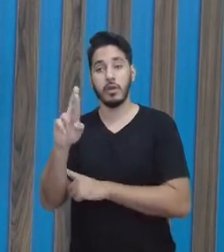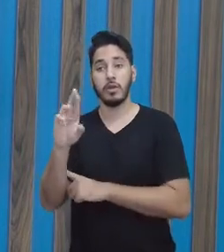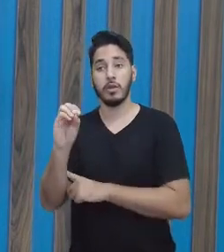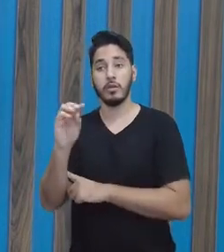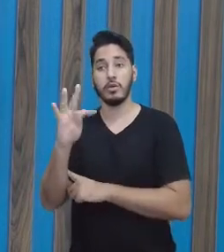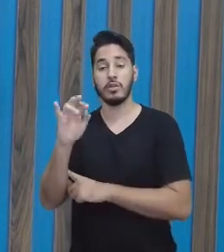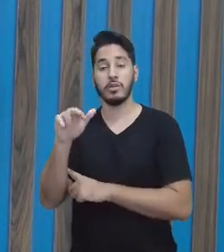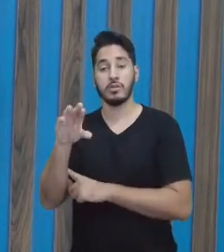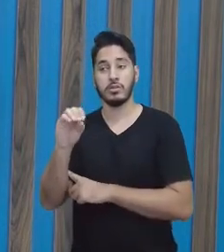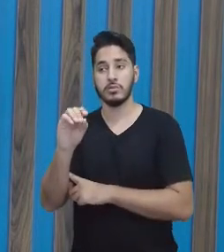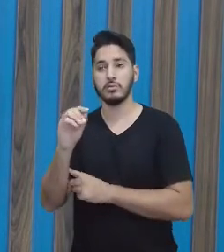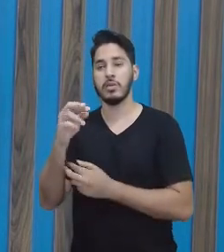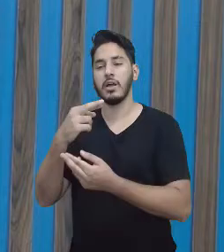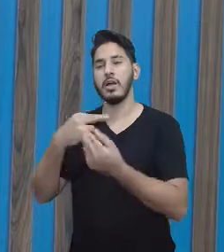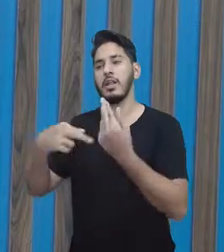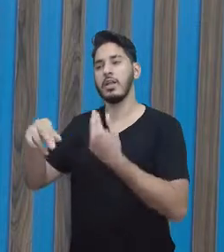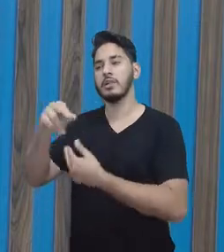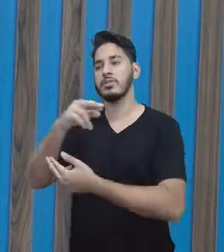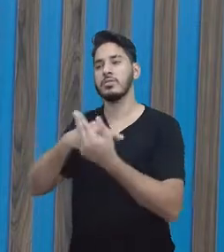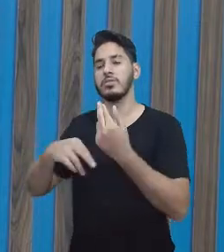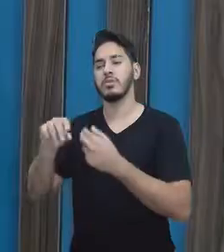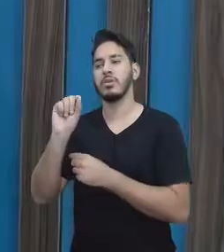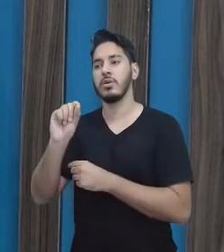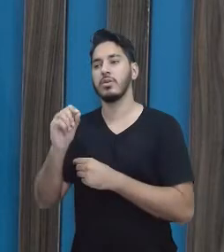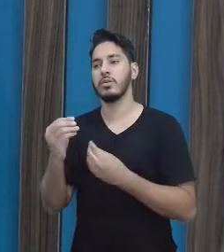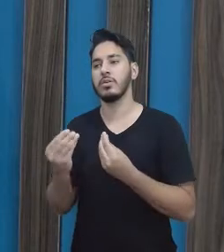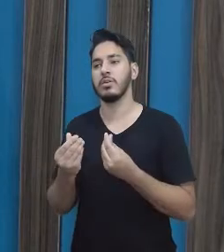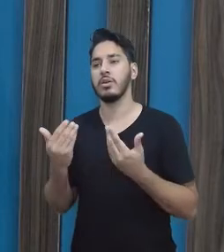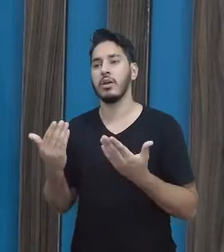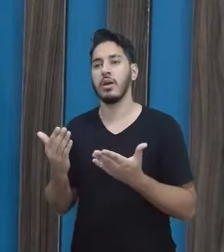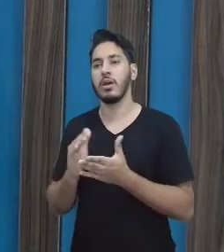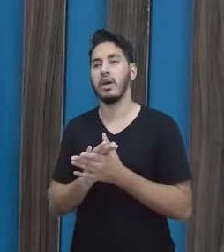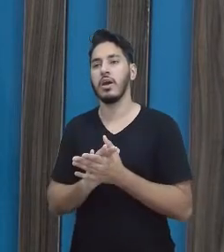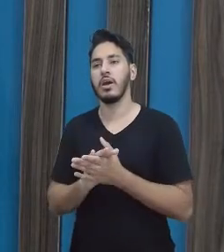obra está relacionado com